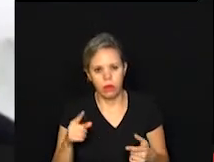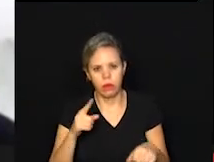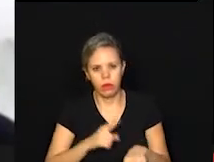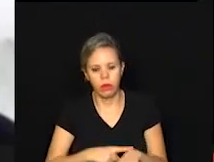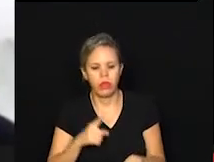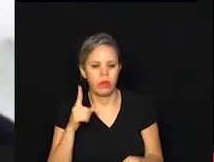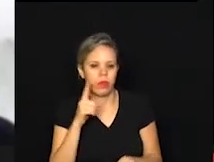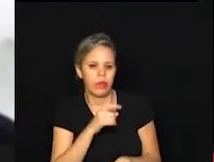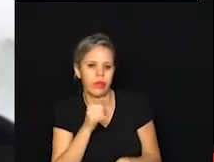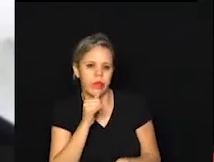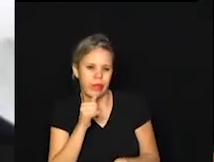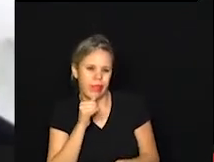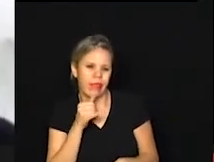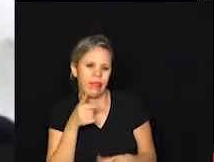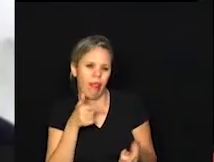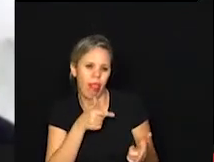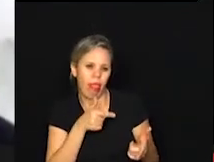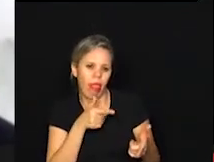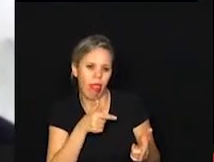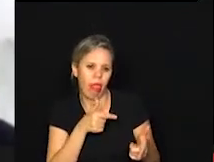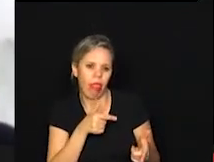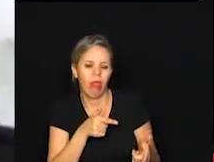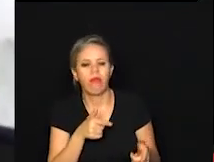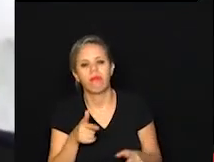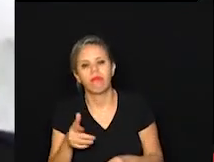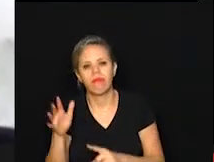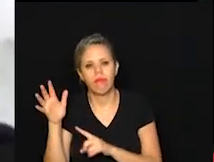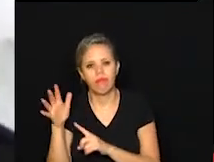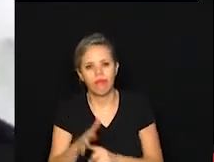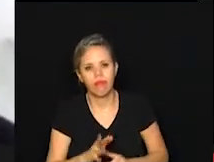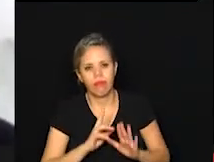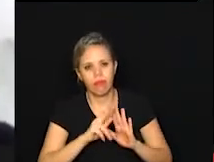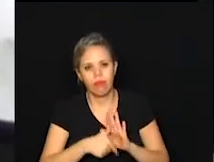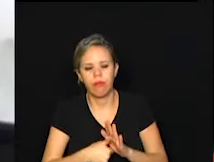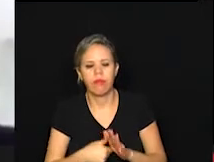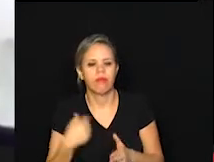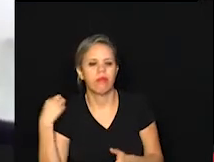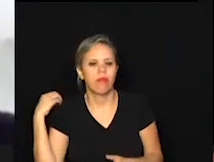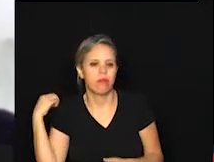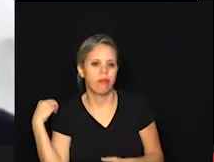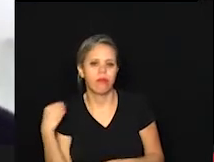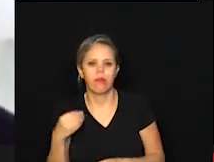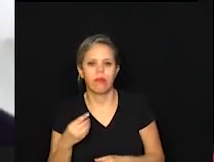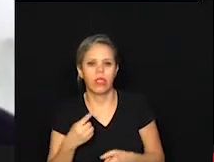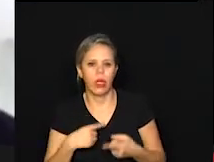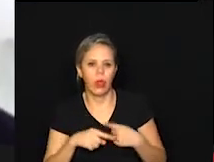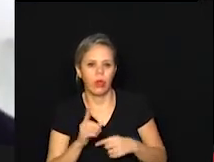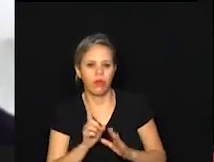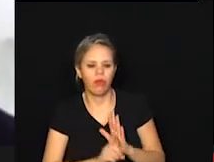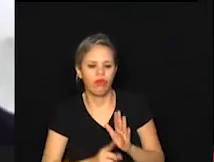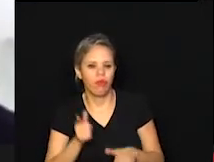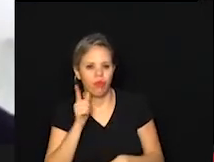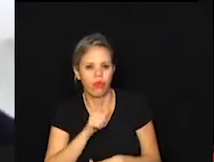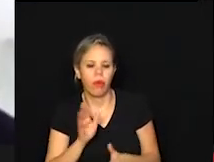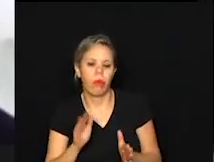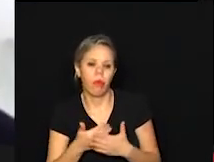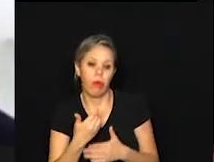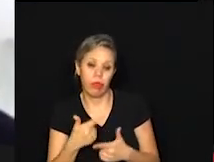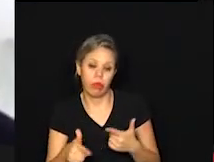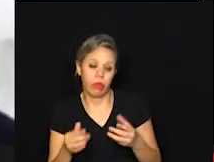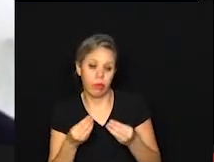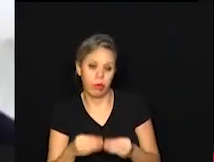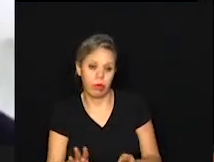de muito ataque, que a gente pode ter vários recuos aí em direitos conquistados. E